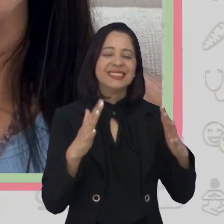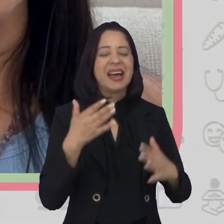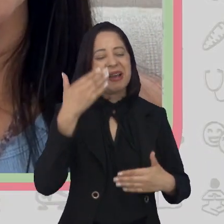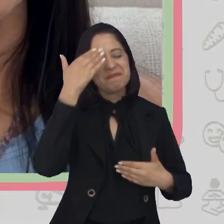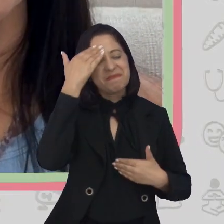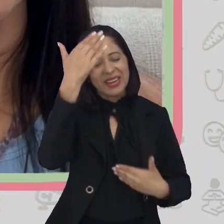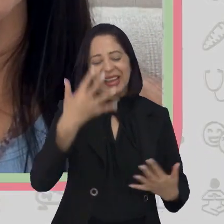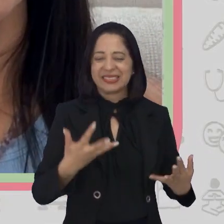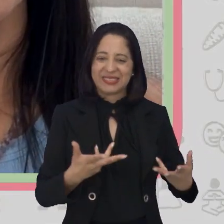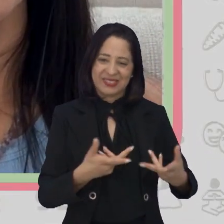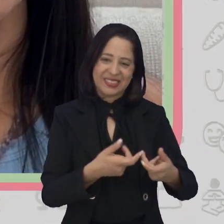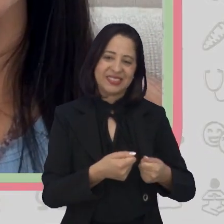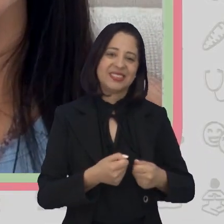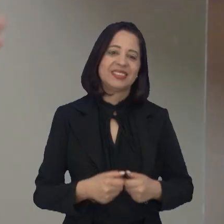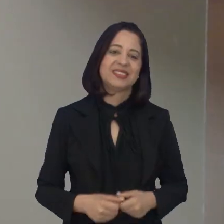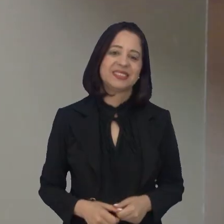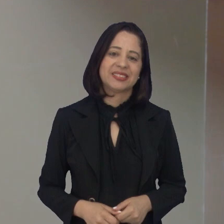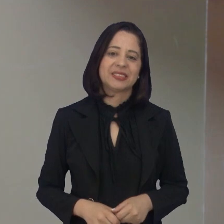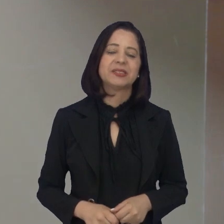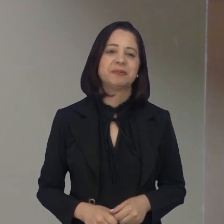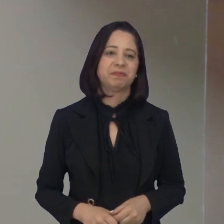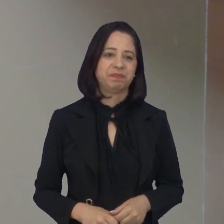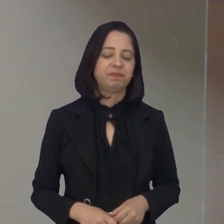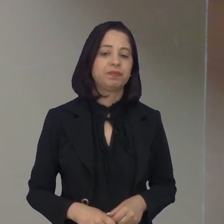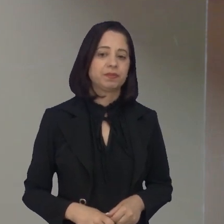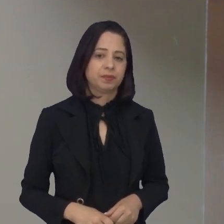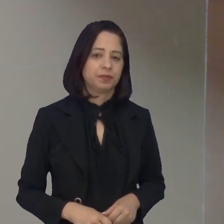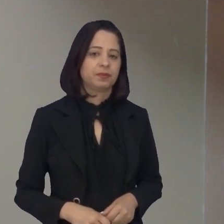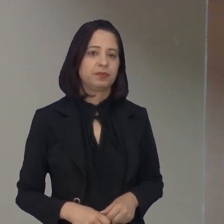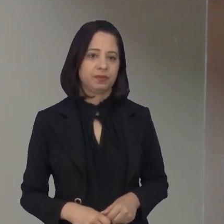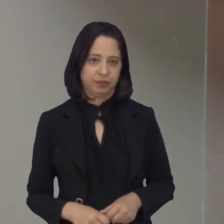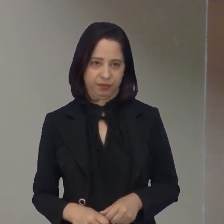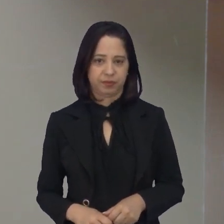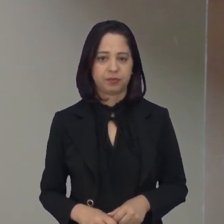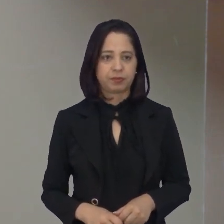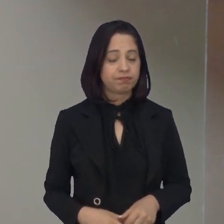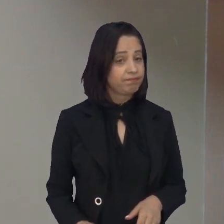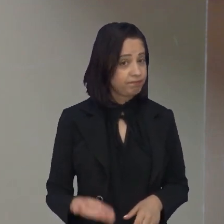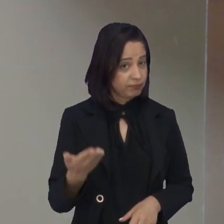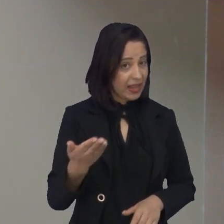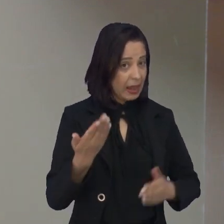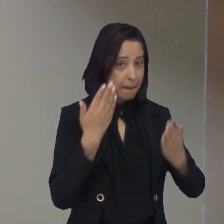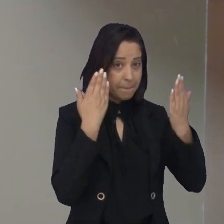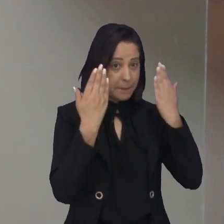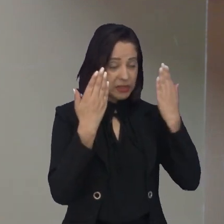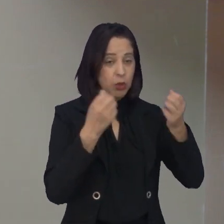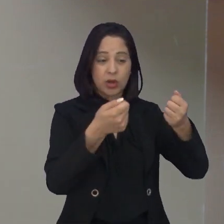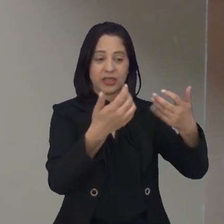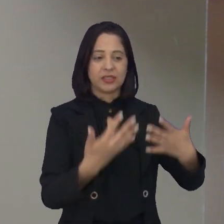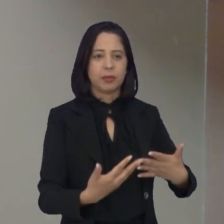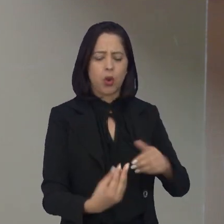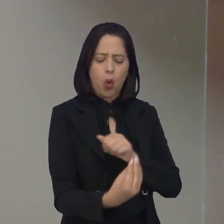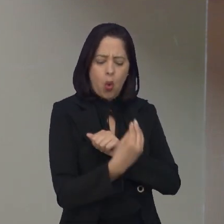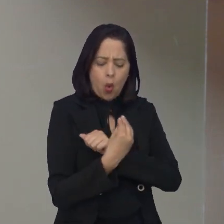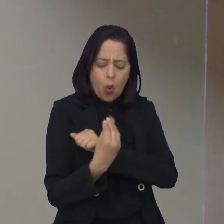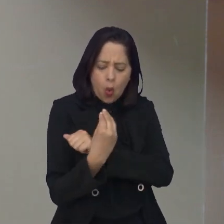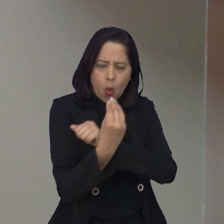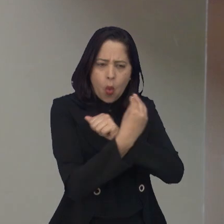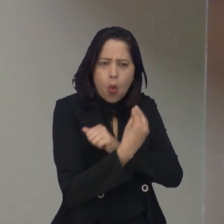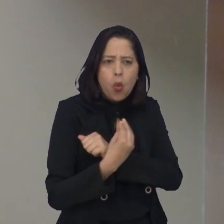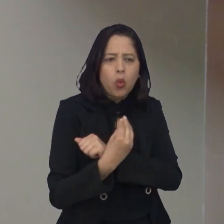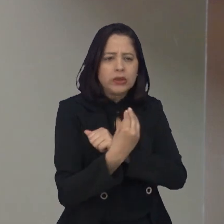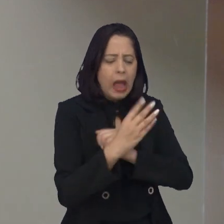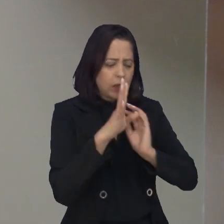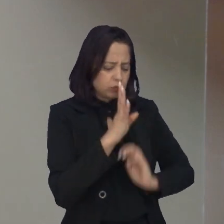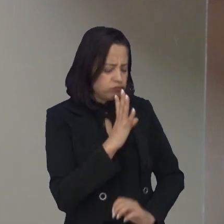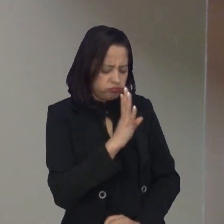obrigada, incrível mesmo. Doutor, inclusive agora a psicóloga, né, a Vivian, ela falou essa questão de autocuidado, de